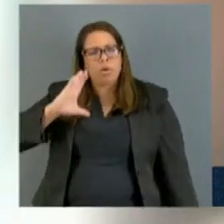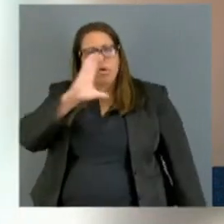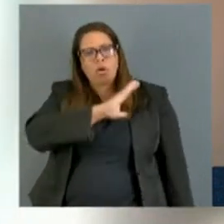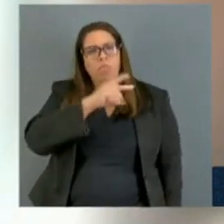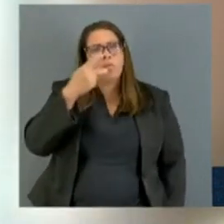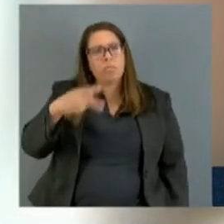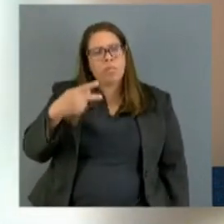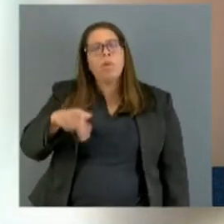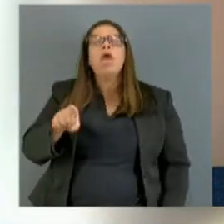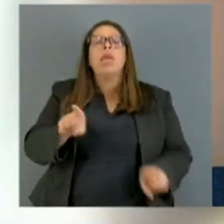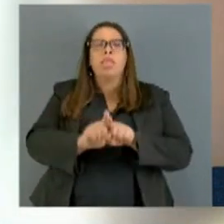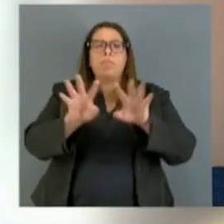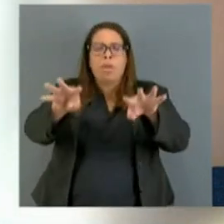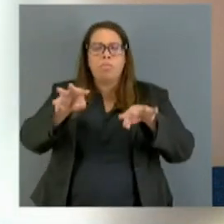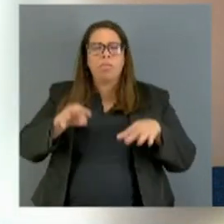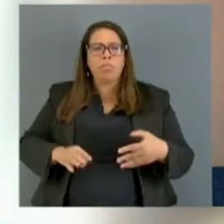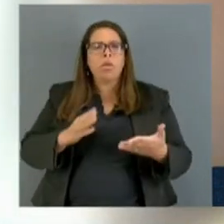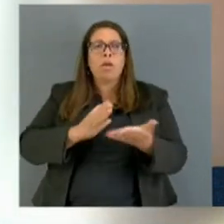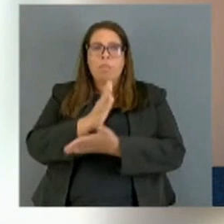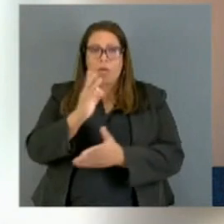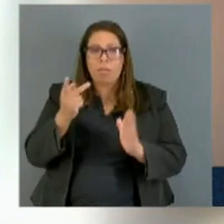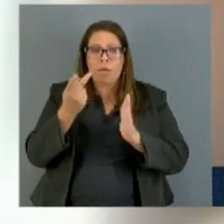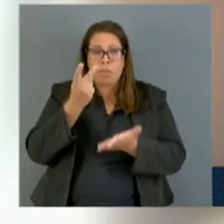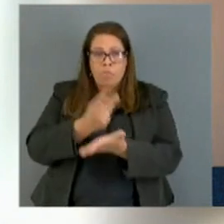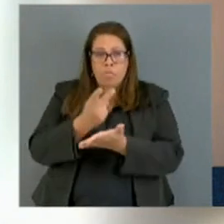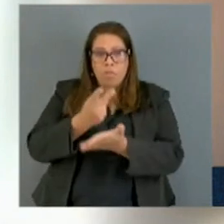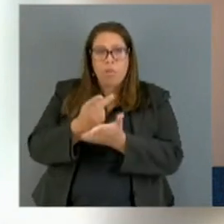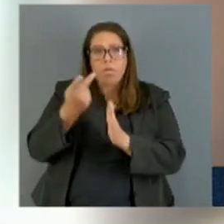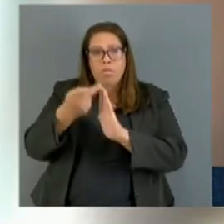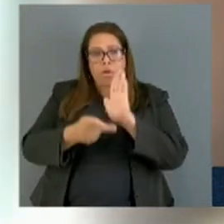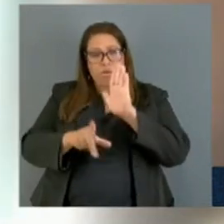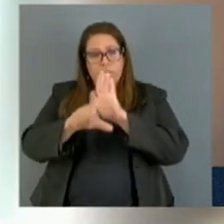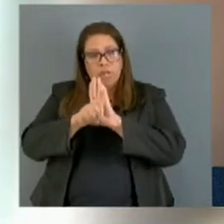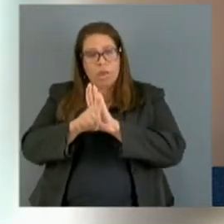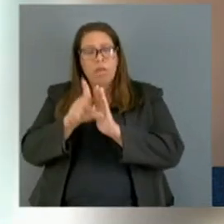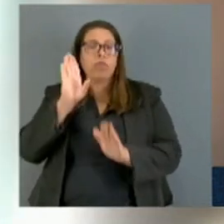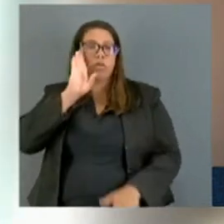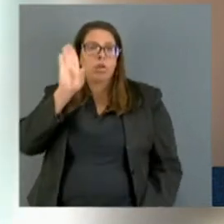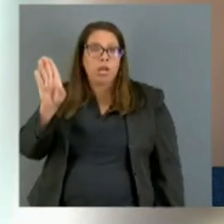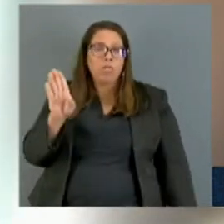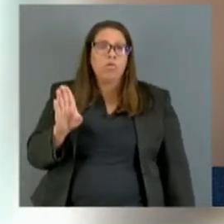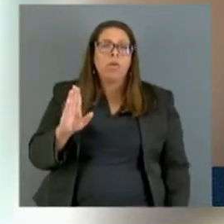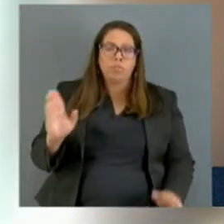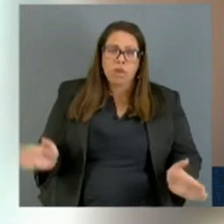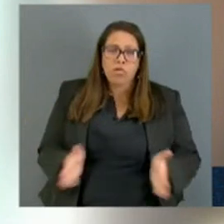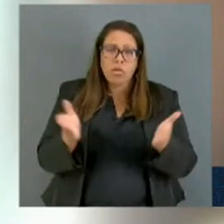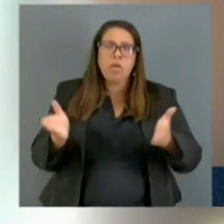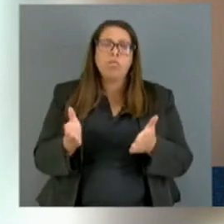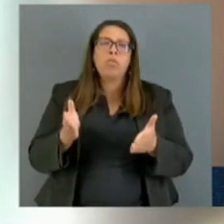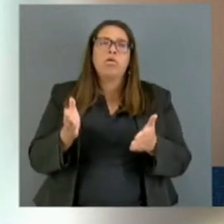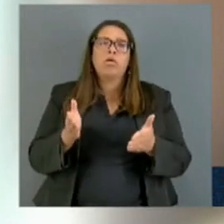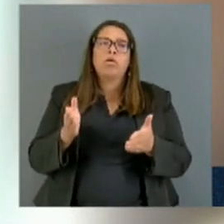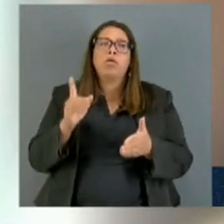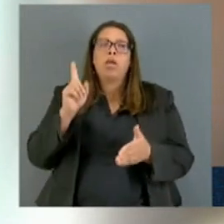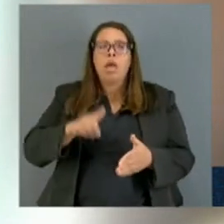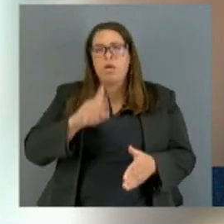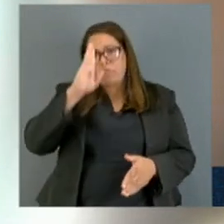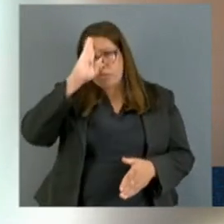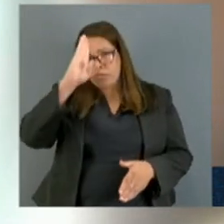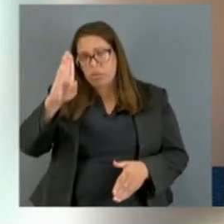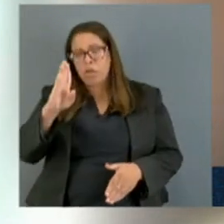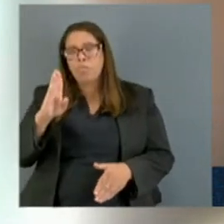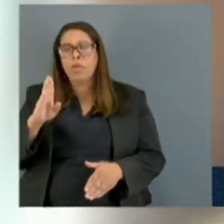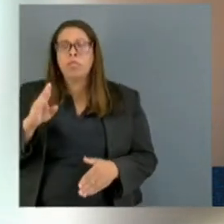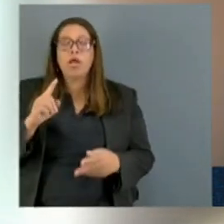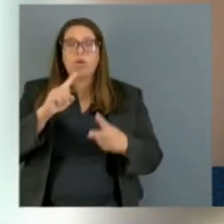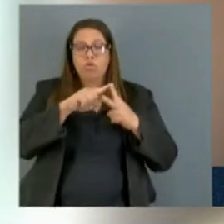plenário. Porém, para que o projeto se mantenha coerente em sua missão de proteger direitos fundamentais e promoção de inovação responsável, é fundamental destacar 2